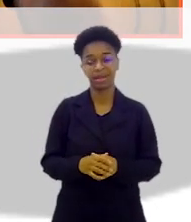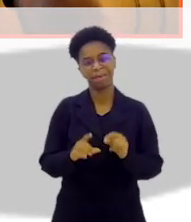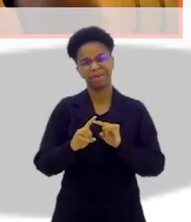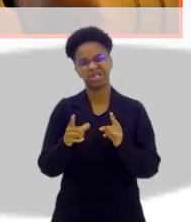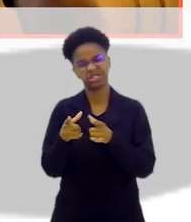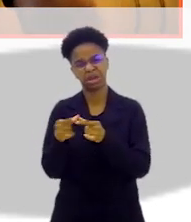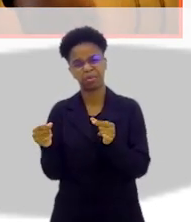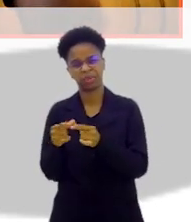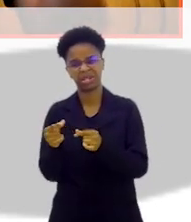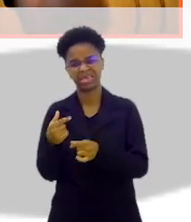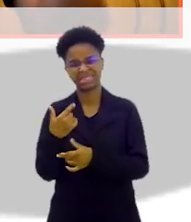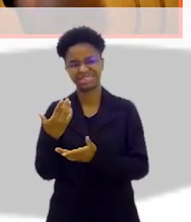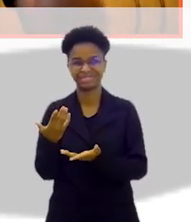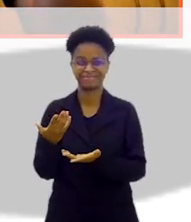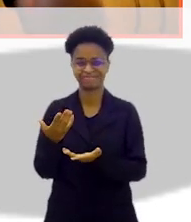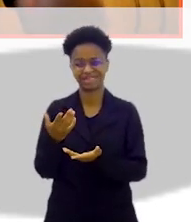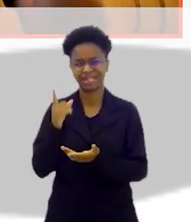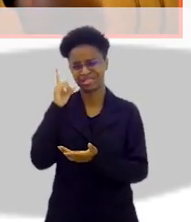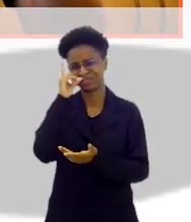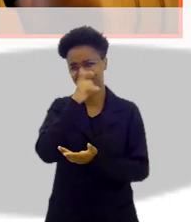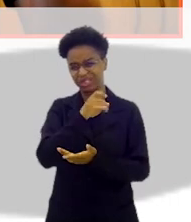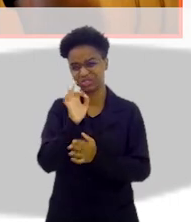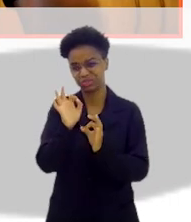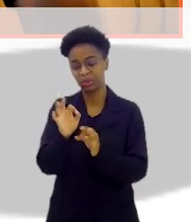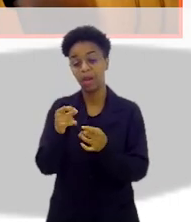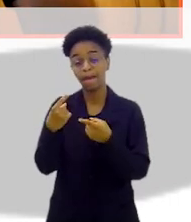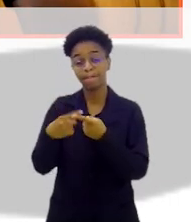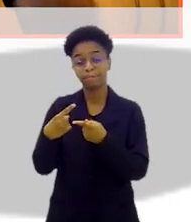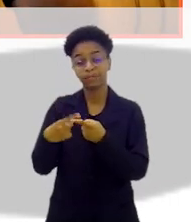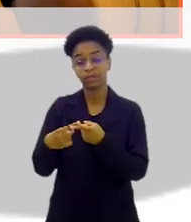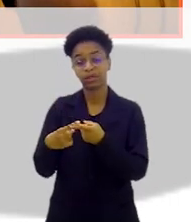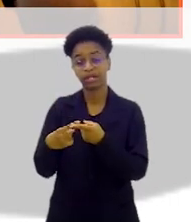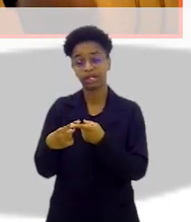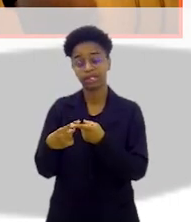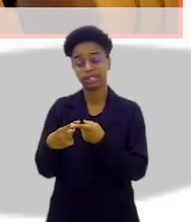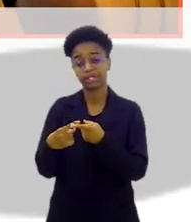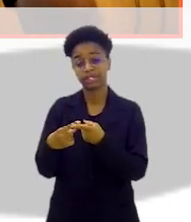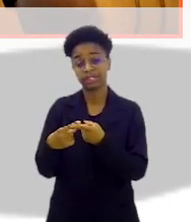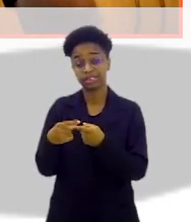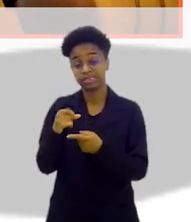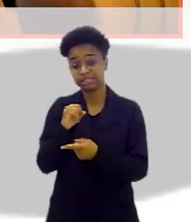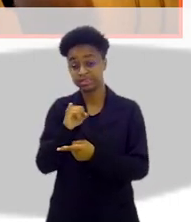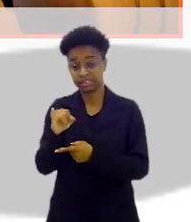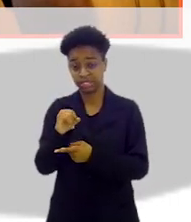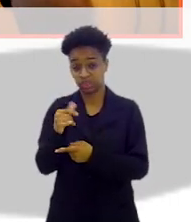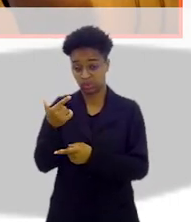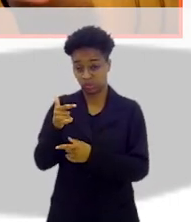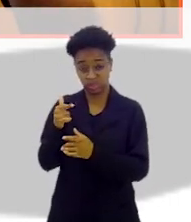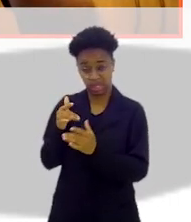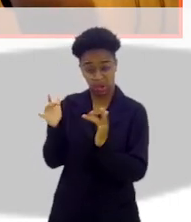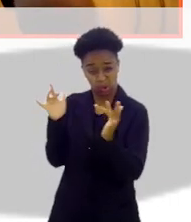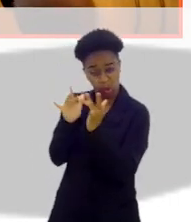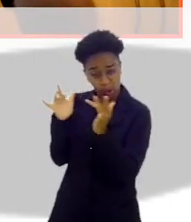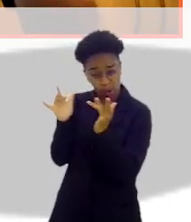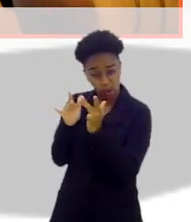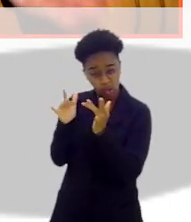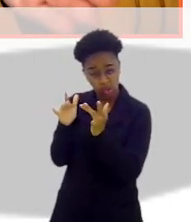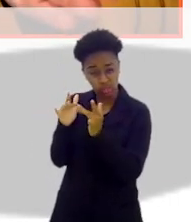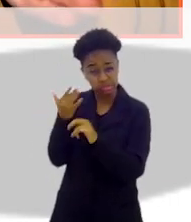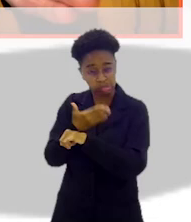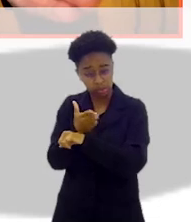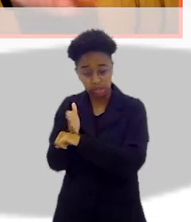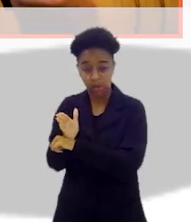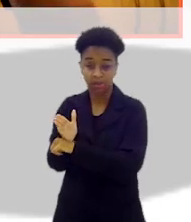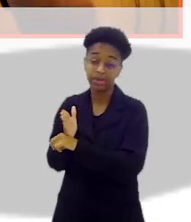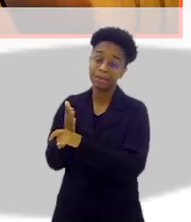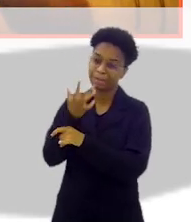Menos o japonês, que o japonês não tem jeito, porque se você não se japonesar a cada